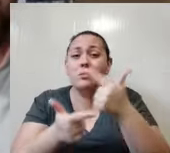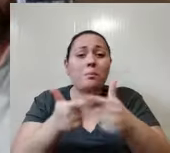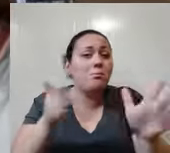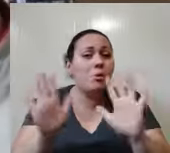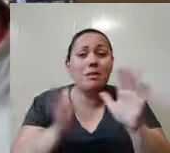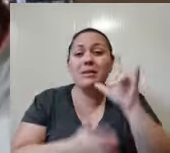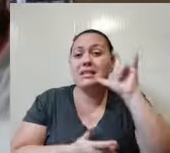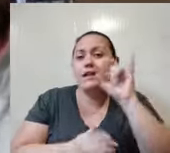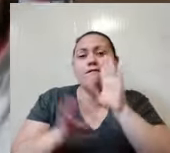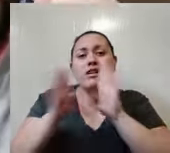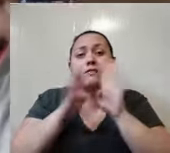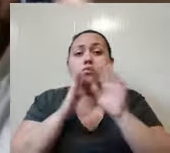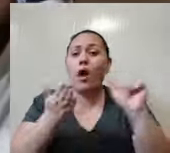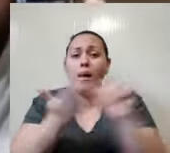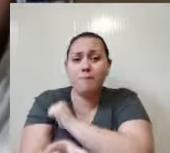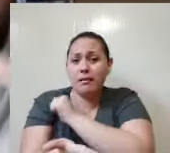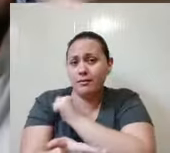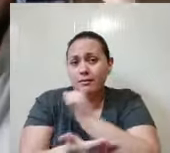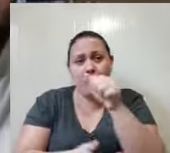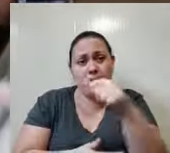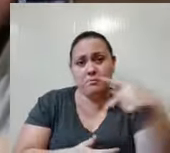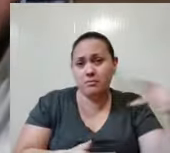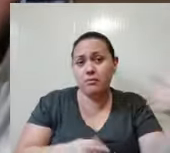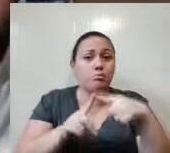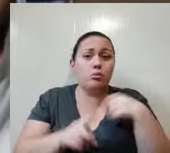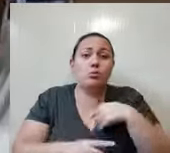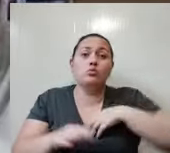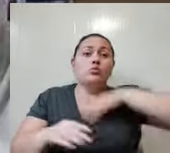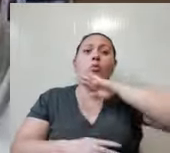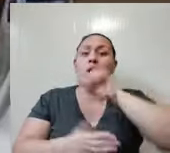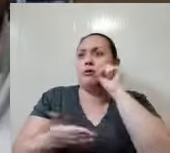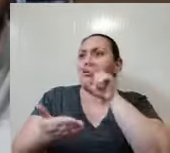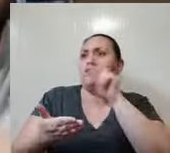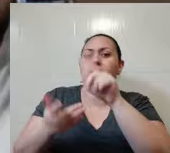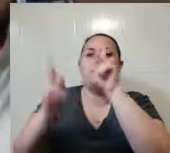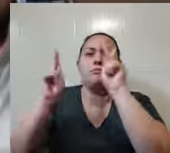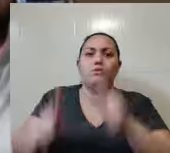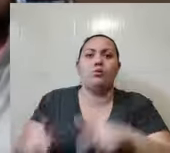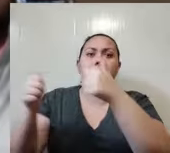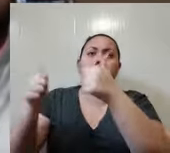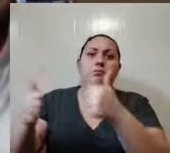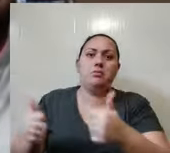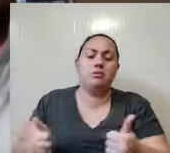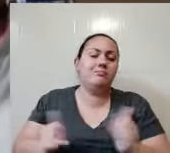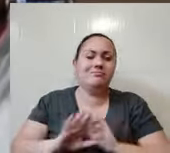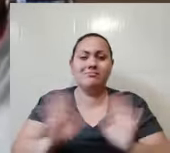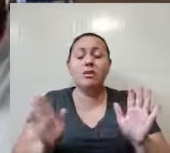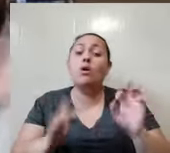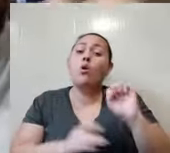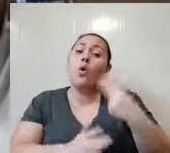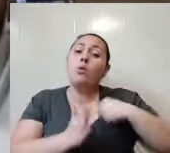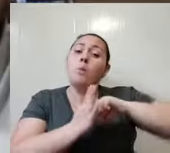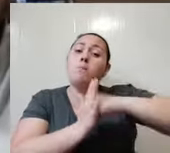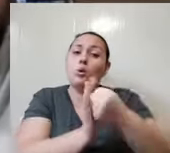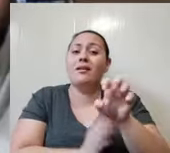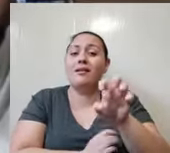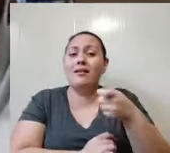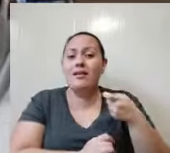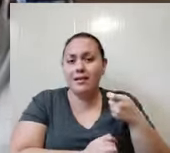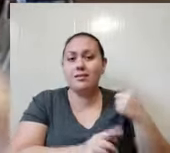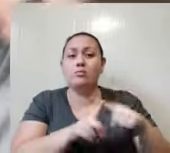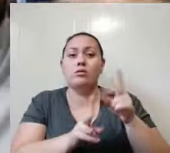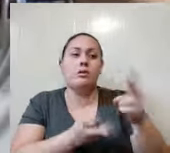Instagram. Tá tudo bem eu desinstalar o Instagram e o Facebook porque eu não aguento mais ver as pessoas dizendo que estão bem. Tá tudo bem bloquear aquele